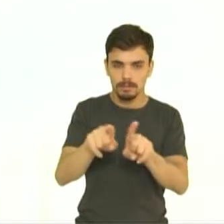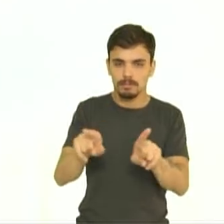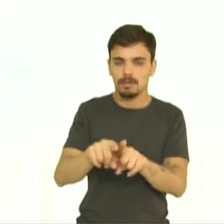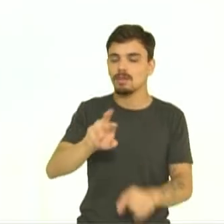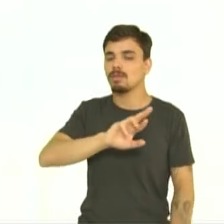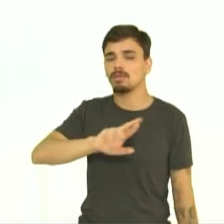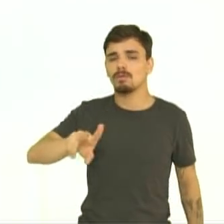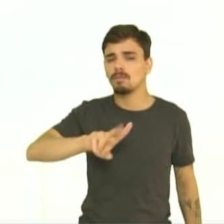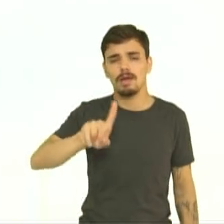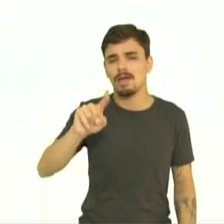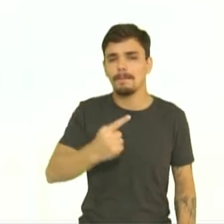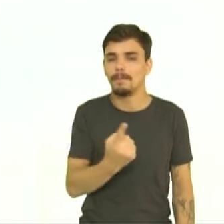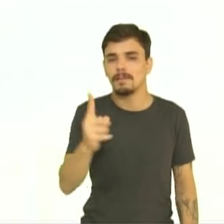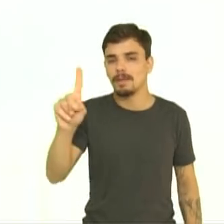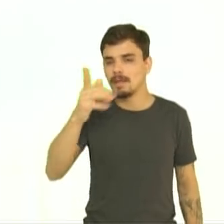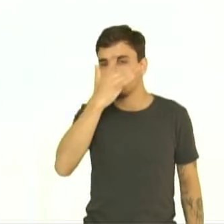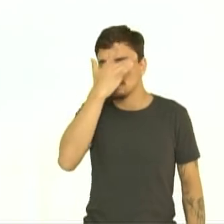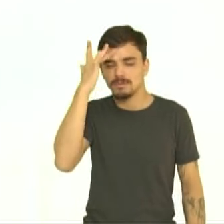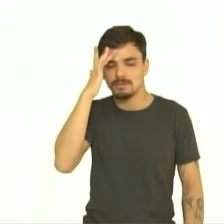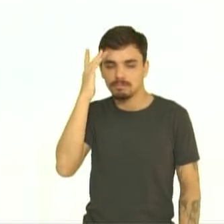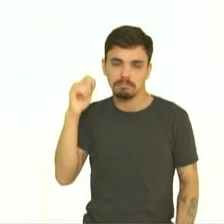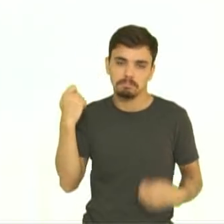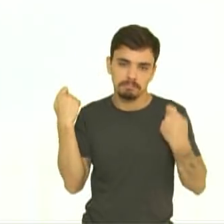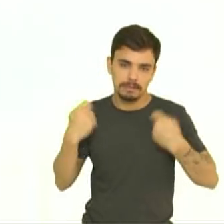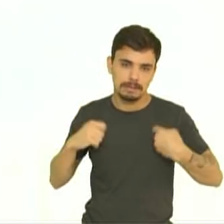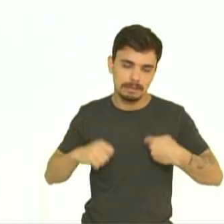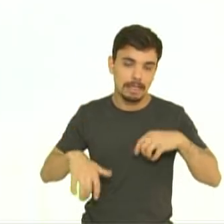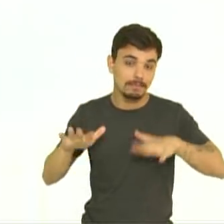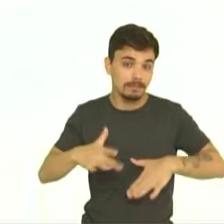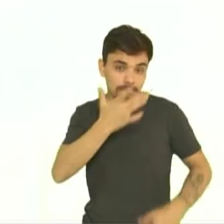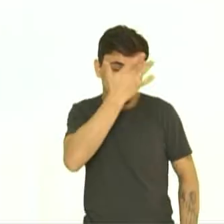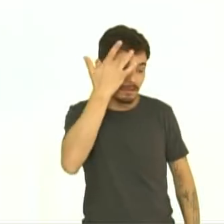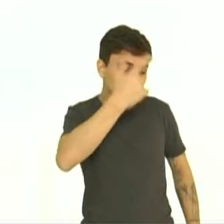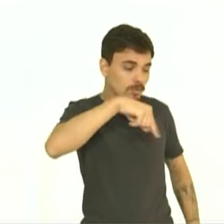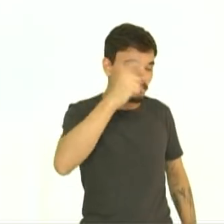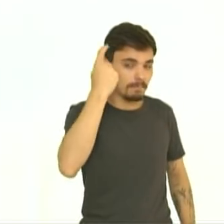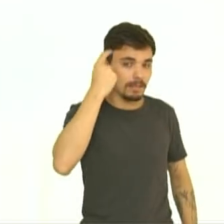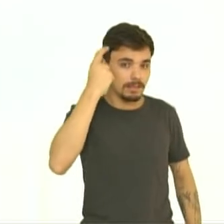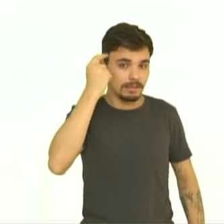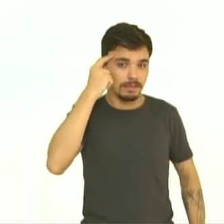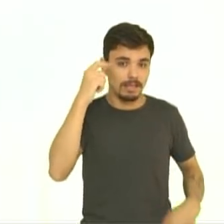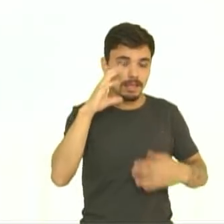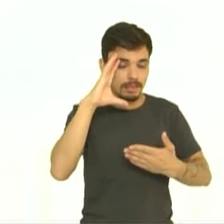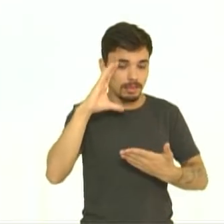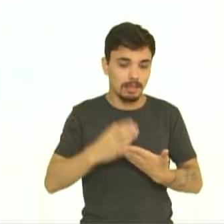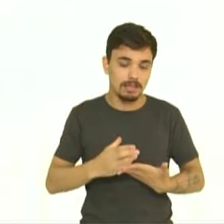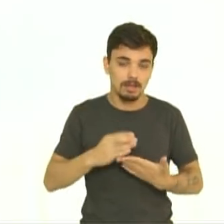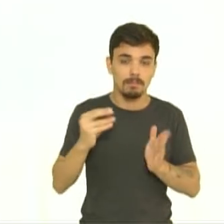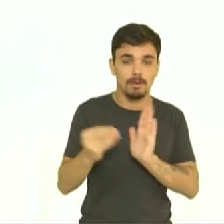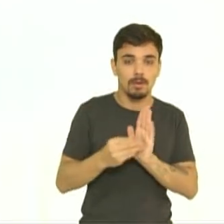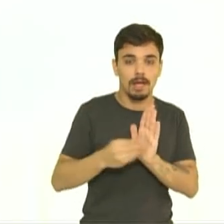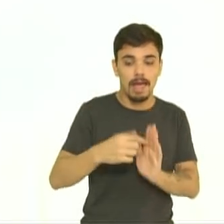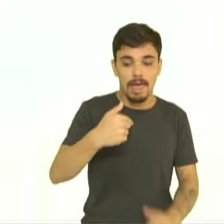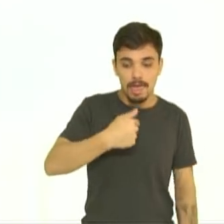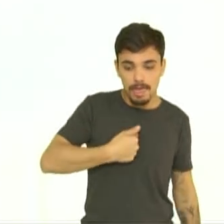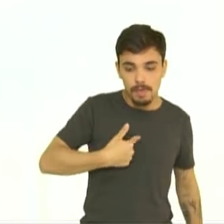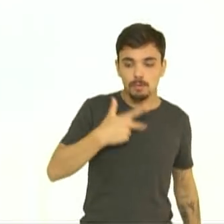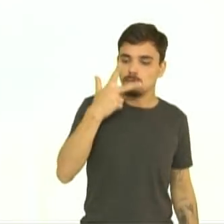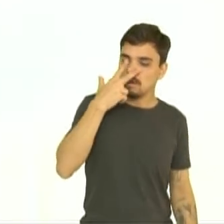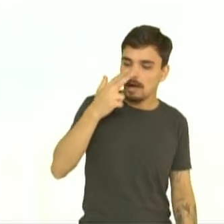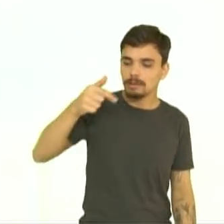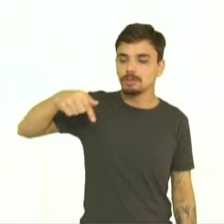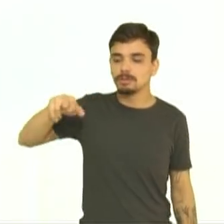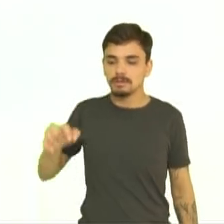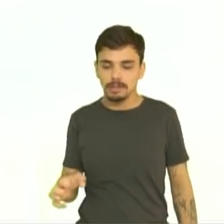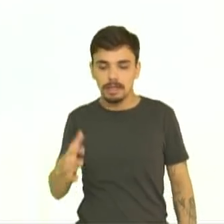para que ela fique clara. Tem gente que acha que para que a tese fique clara tem que dizer eu acho que, eu penso